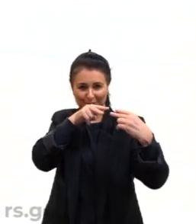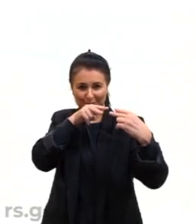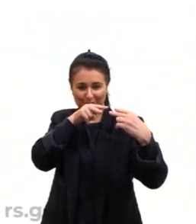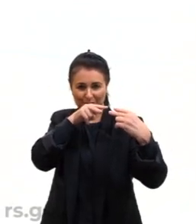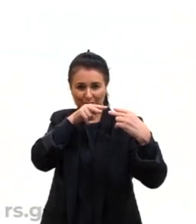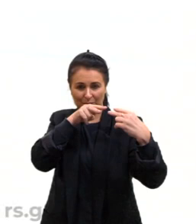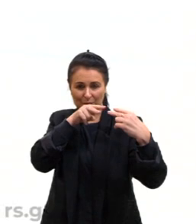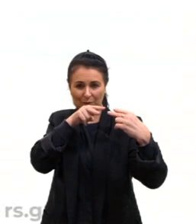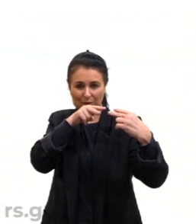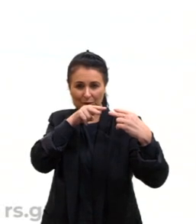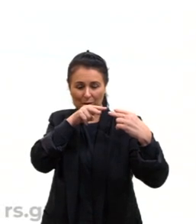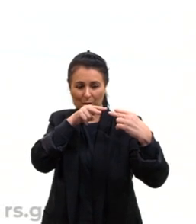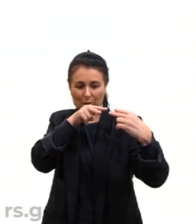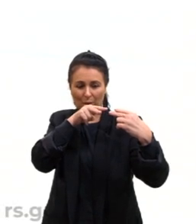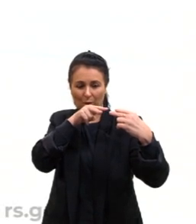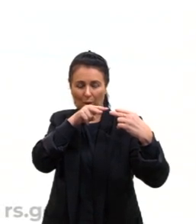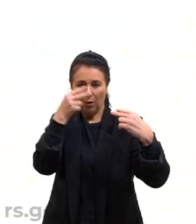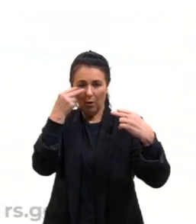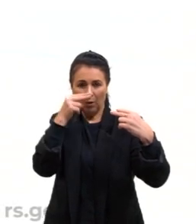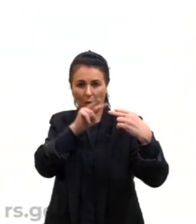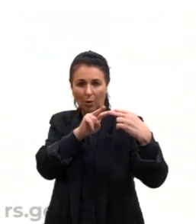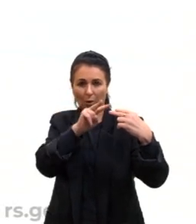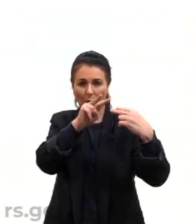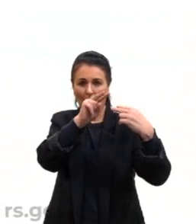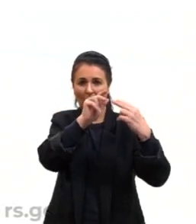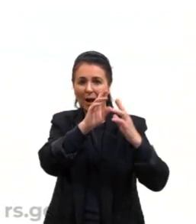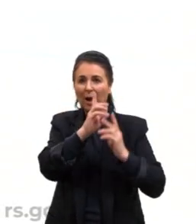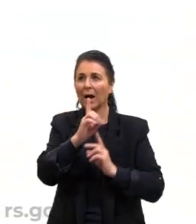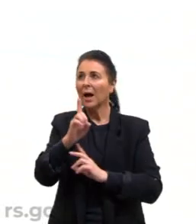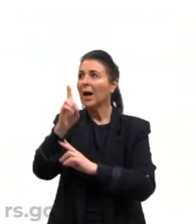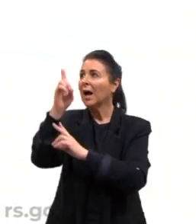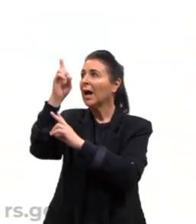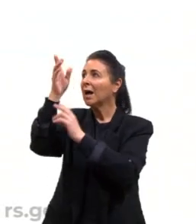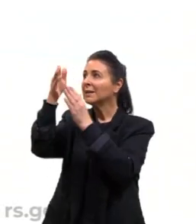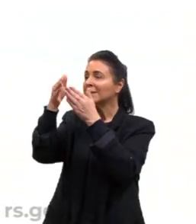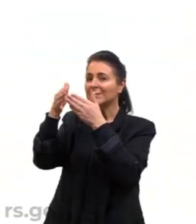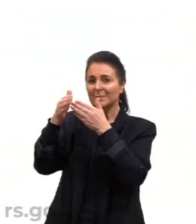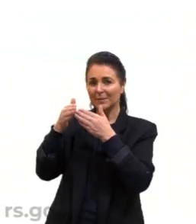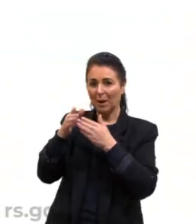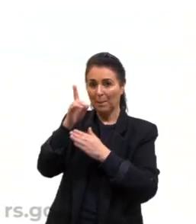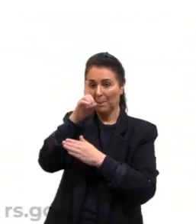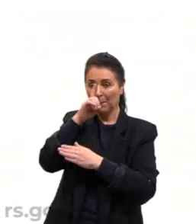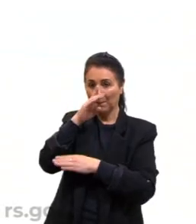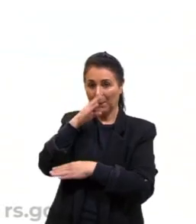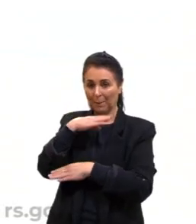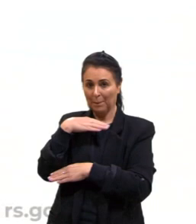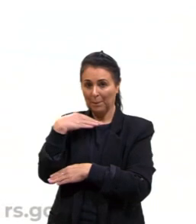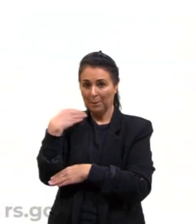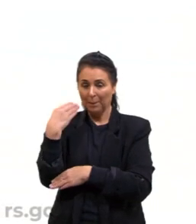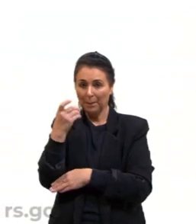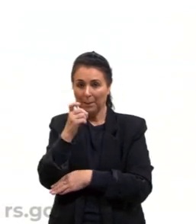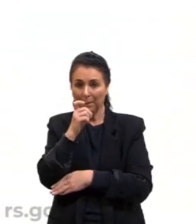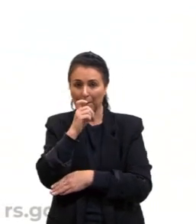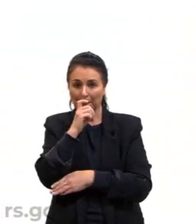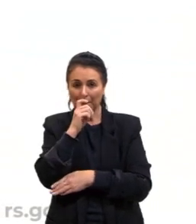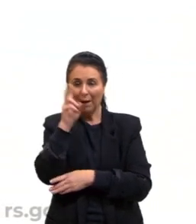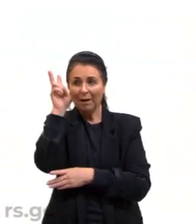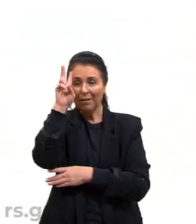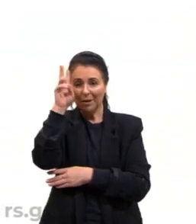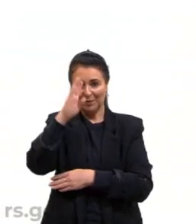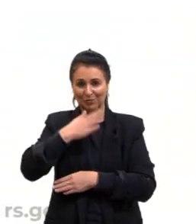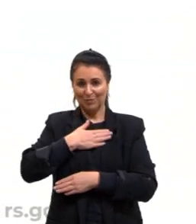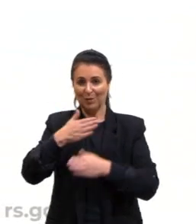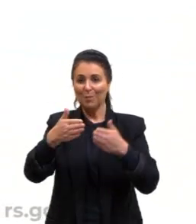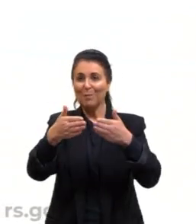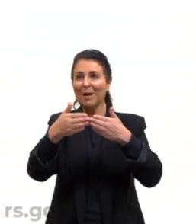com a luz do teu olhar a Deus peço que minha Madrid não morra e que meu padre se lembra de mim a